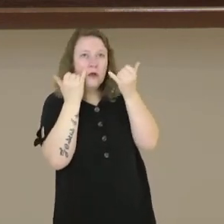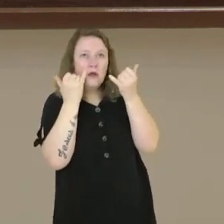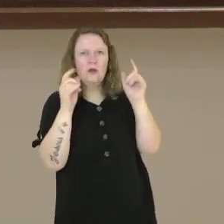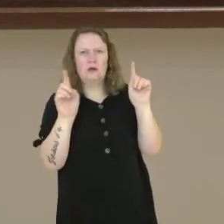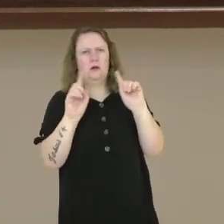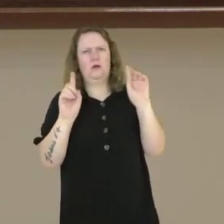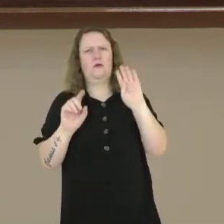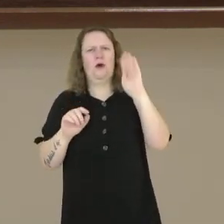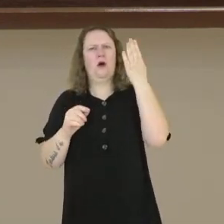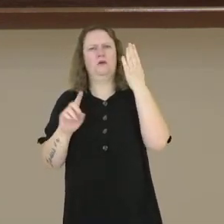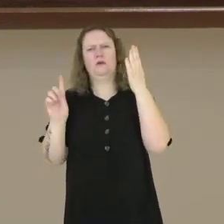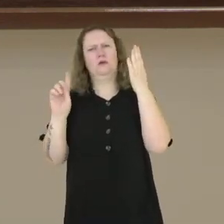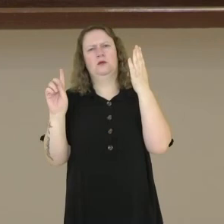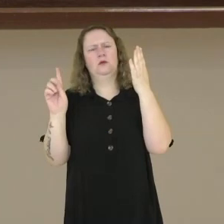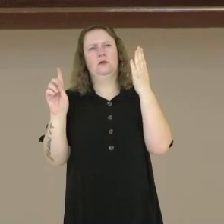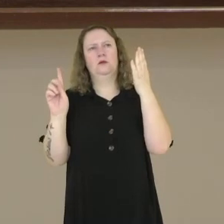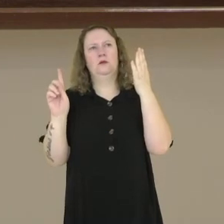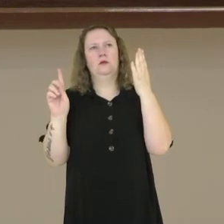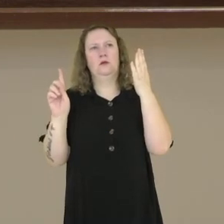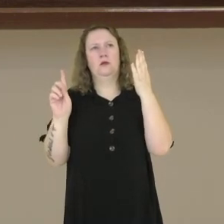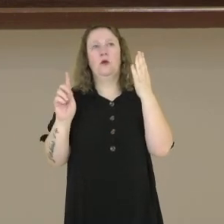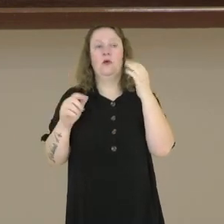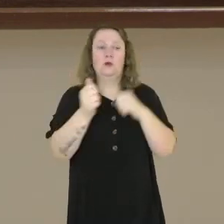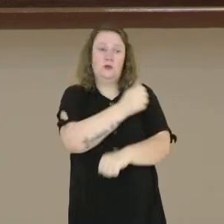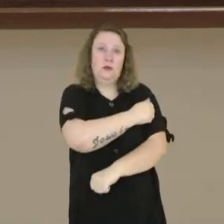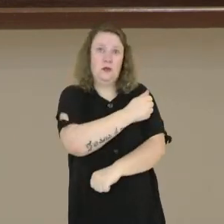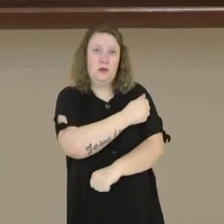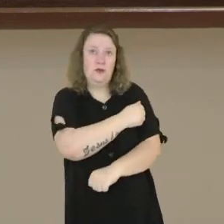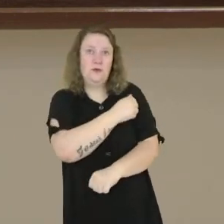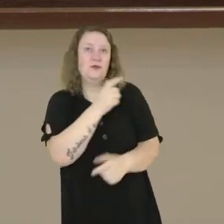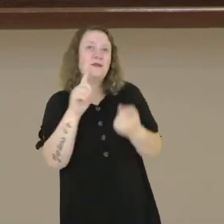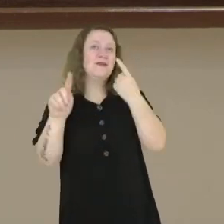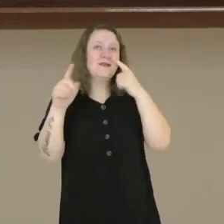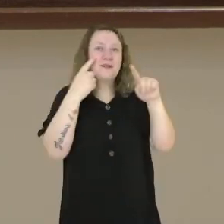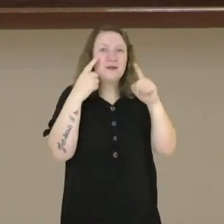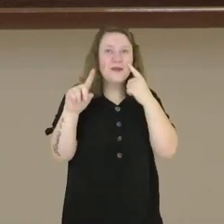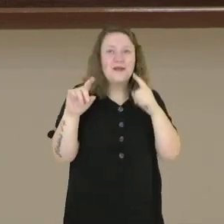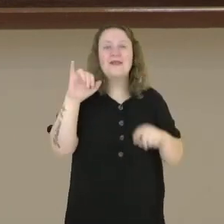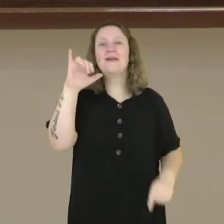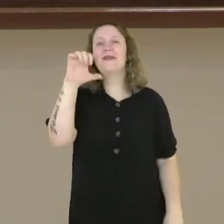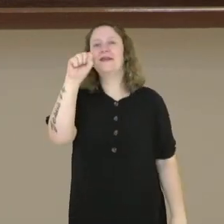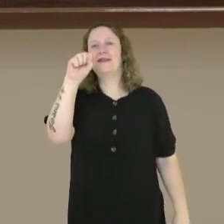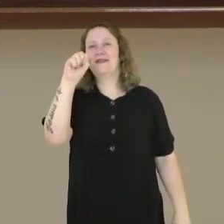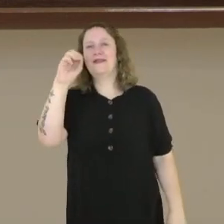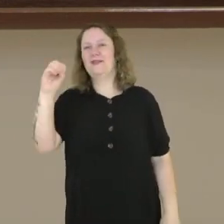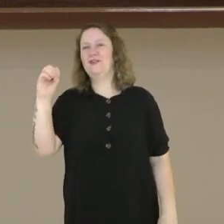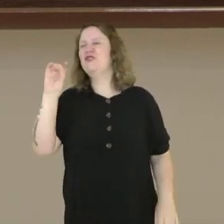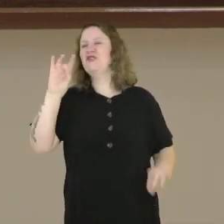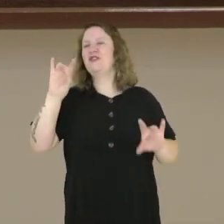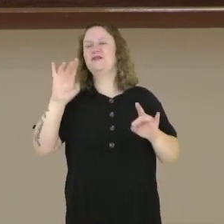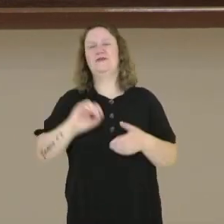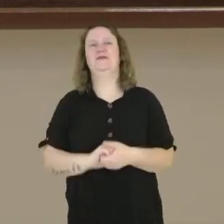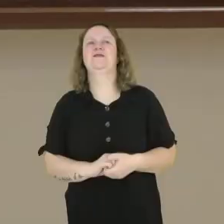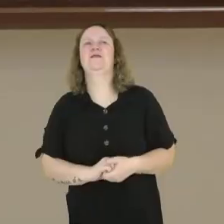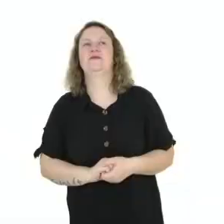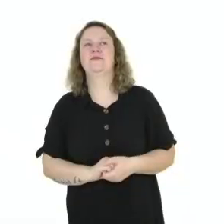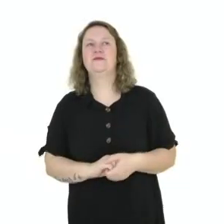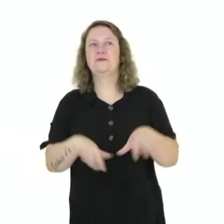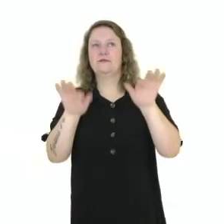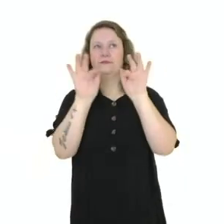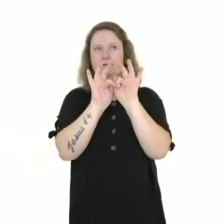coloquei, os alunos descobriram isso. Legal, né? Esse truque é ótimo. Uma